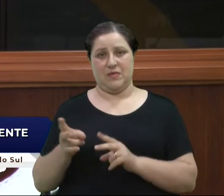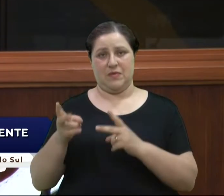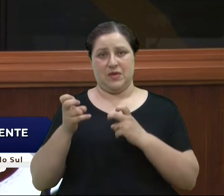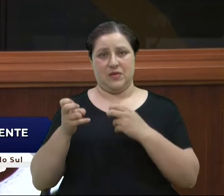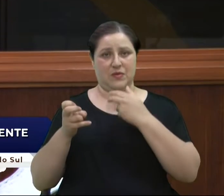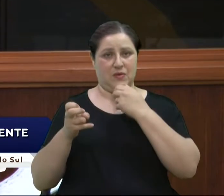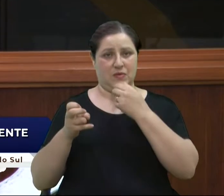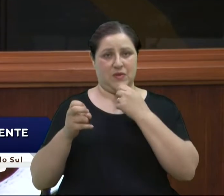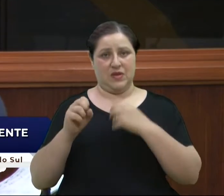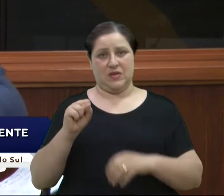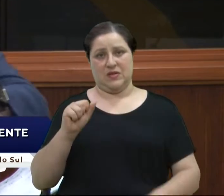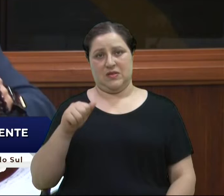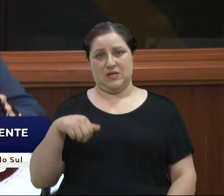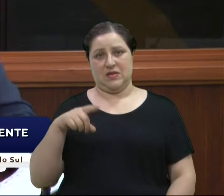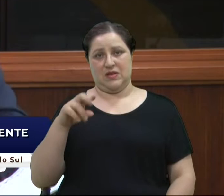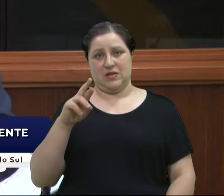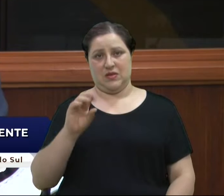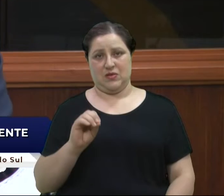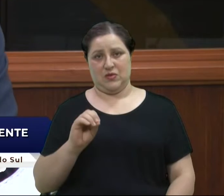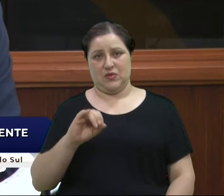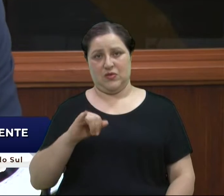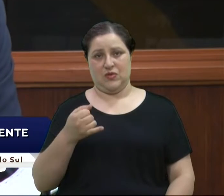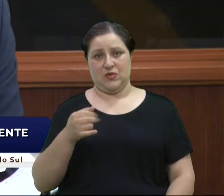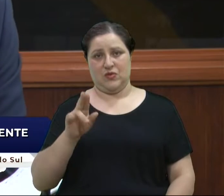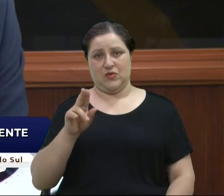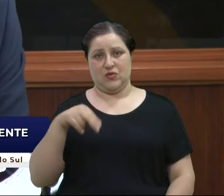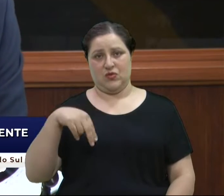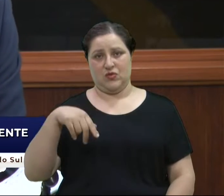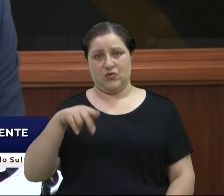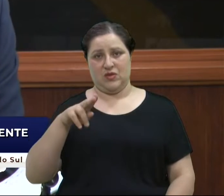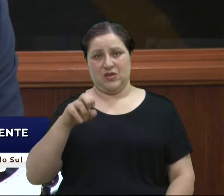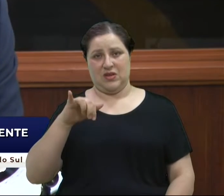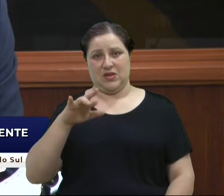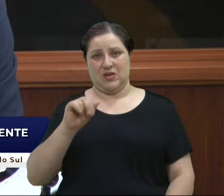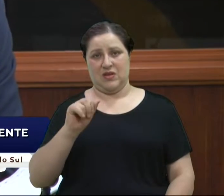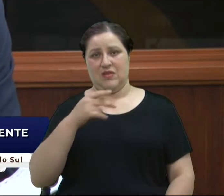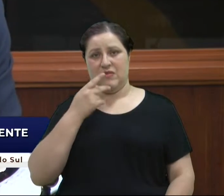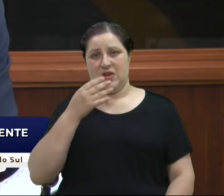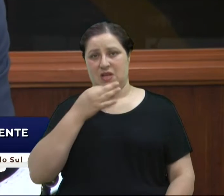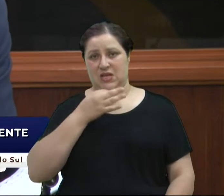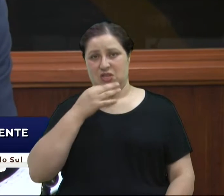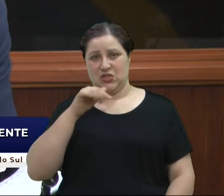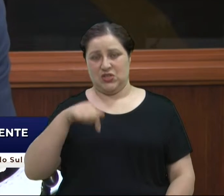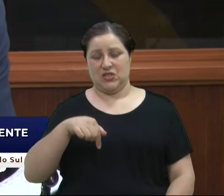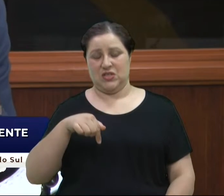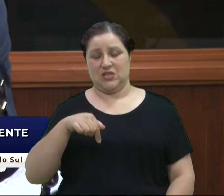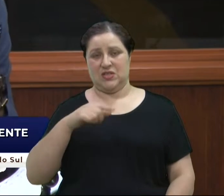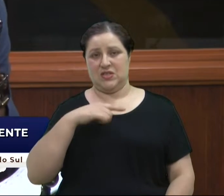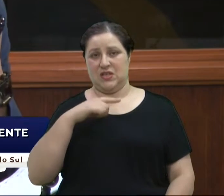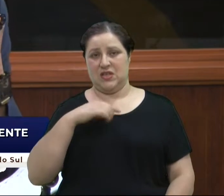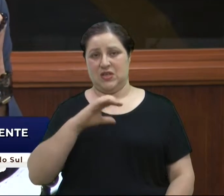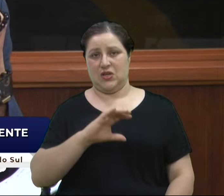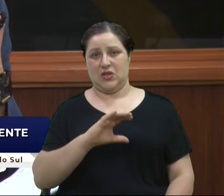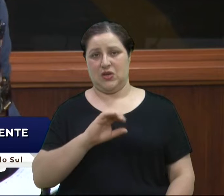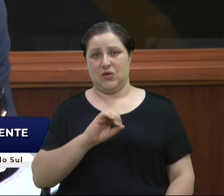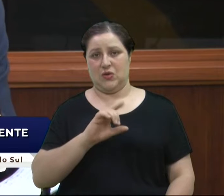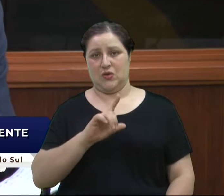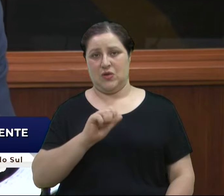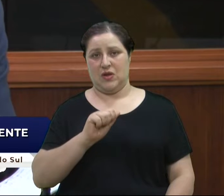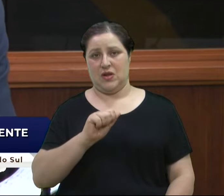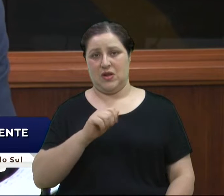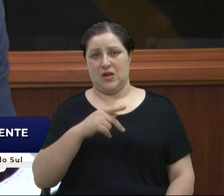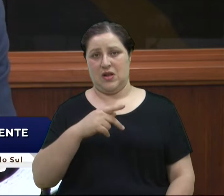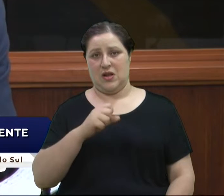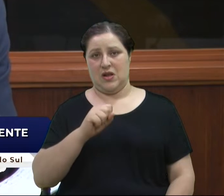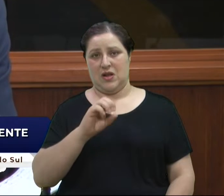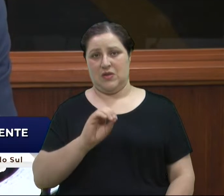Sandro Junqueira, que Caxias do Sul está em colapso. Nós estamos numa situação gravíssima. Eu nunca imaginei passar por